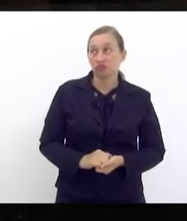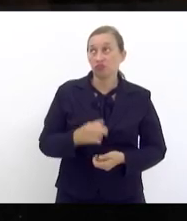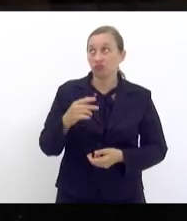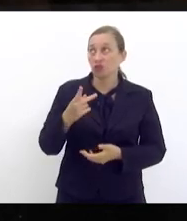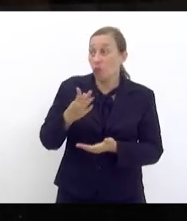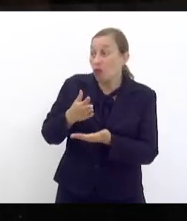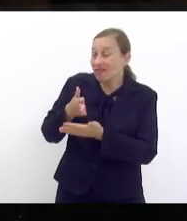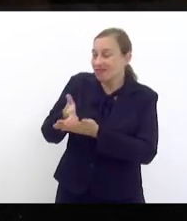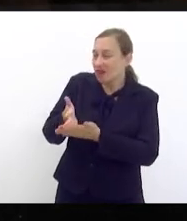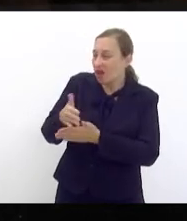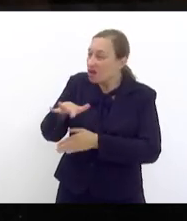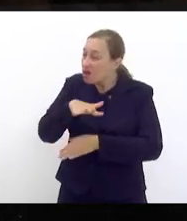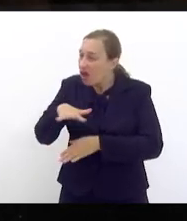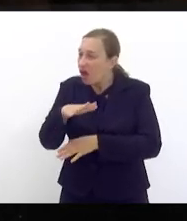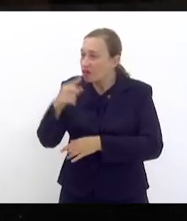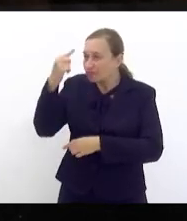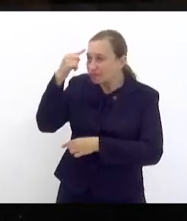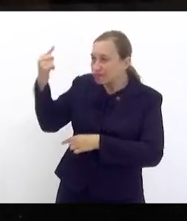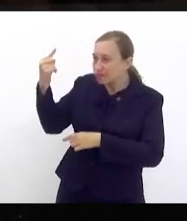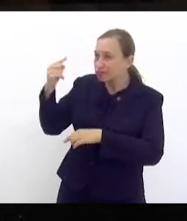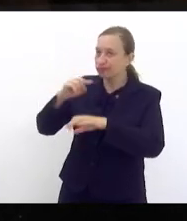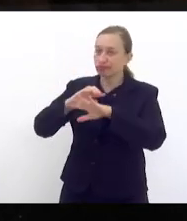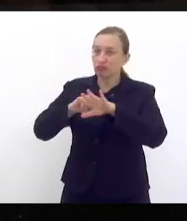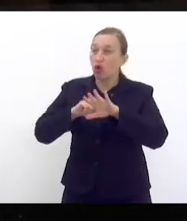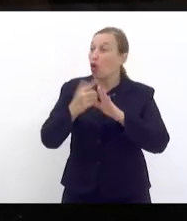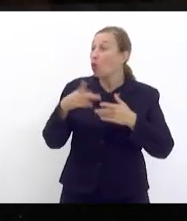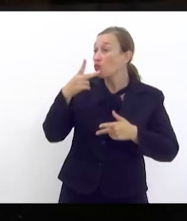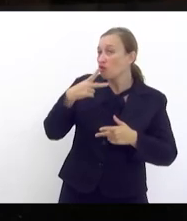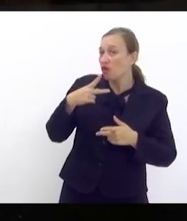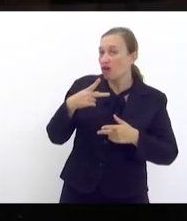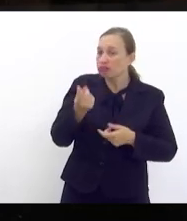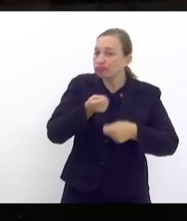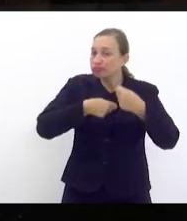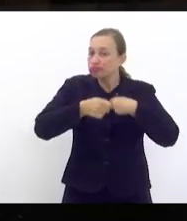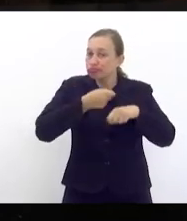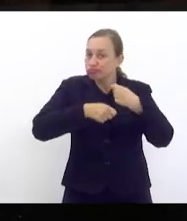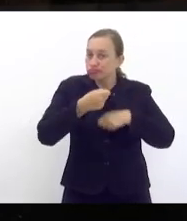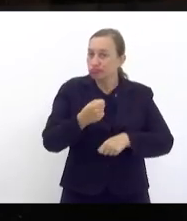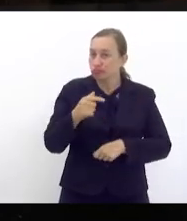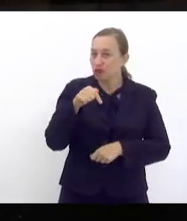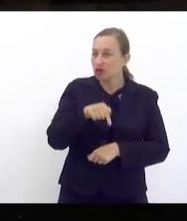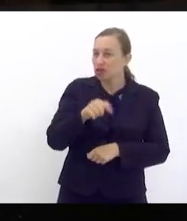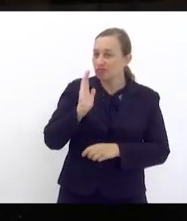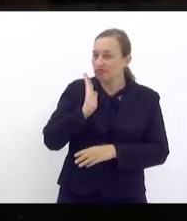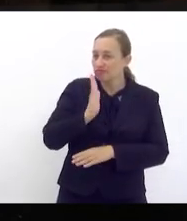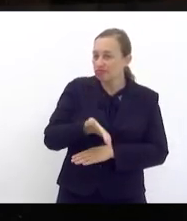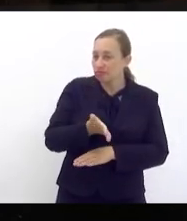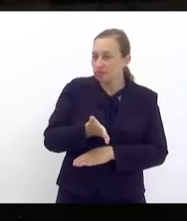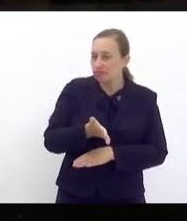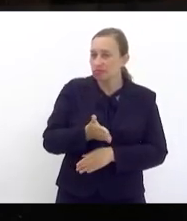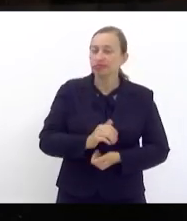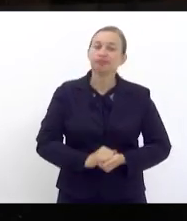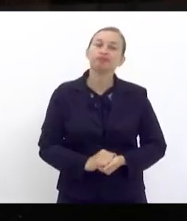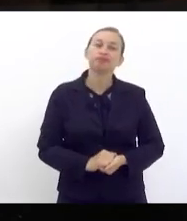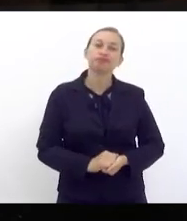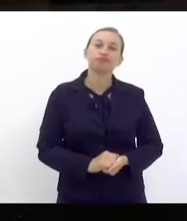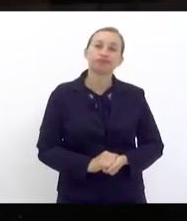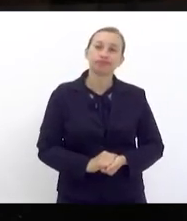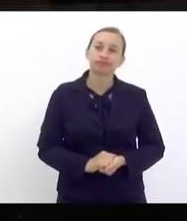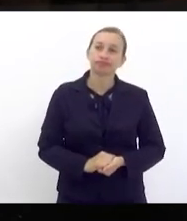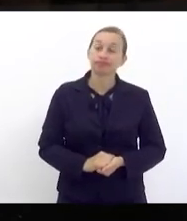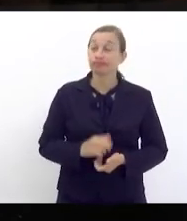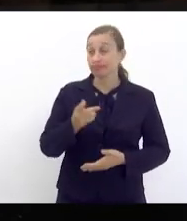questões ideológicas no que se refere à parte econômica, aqui de uma maneira direta, tenho